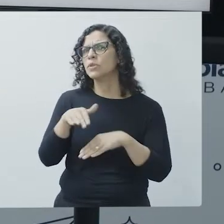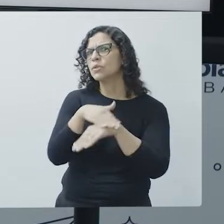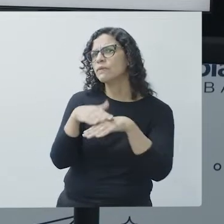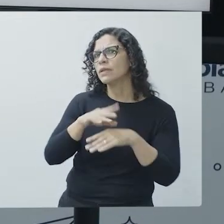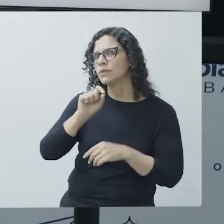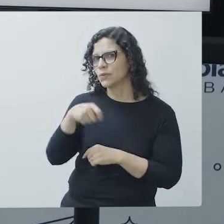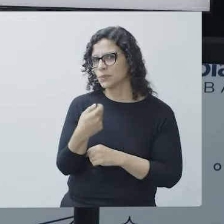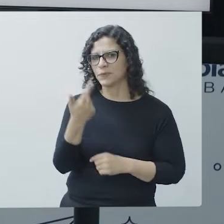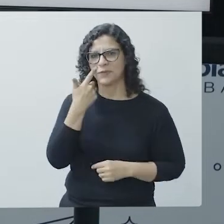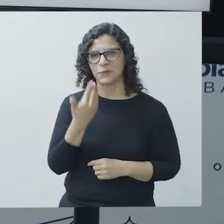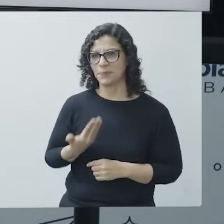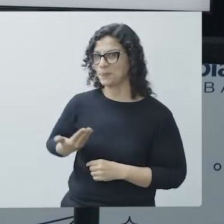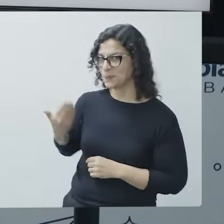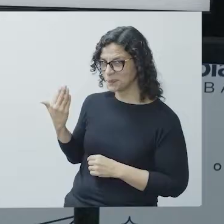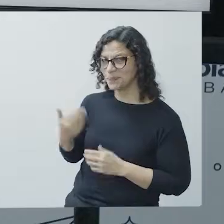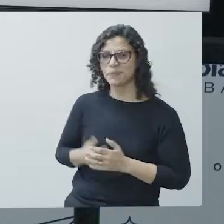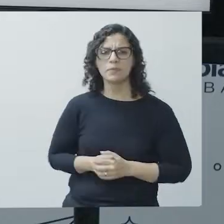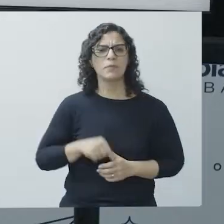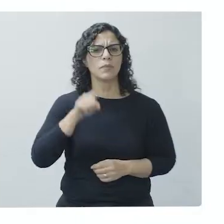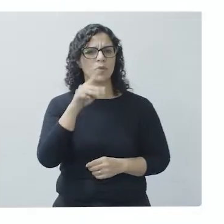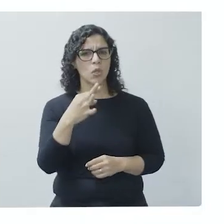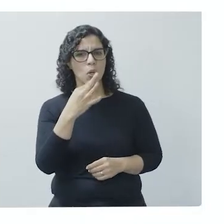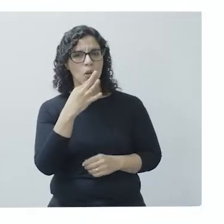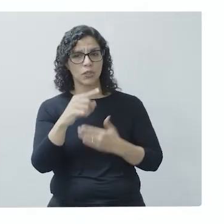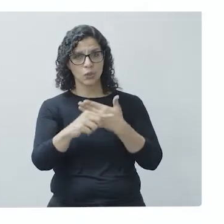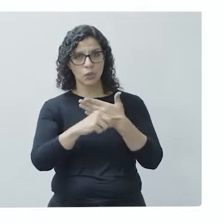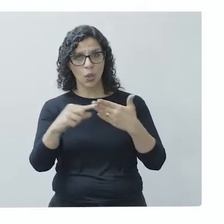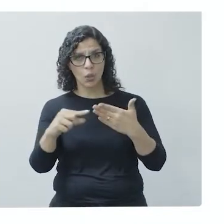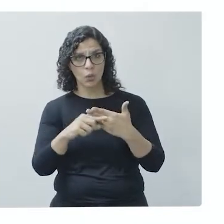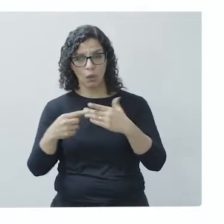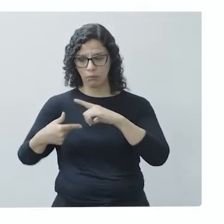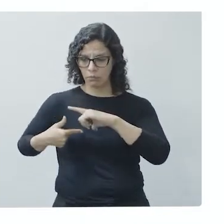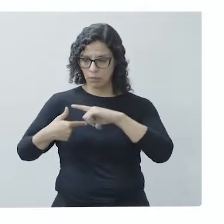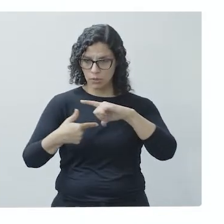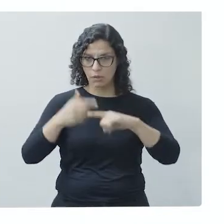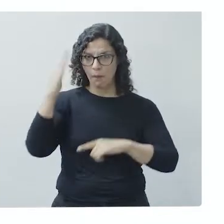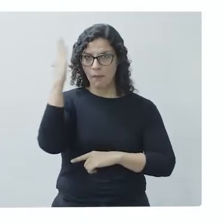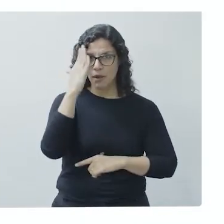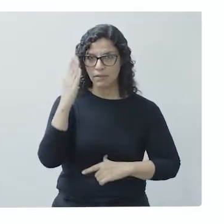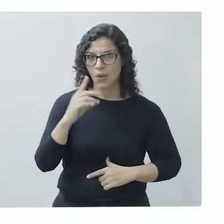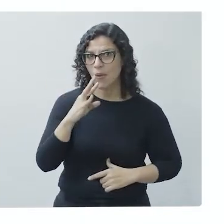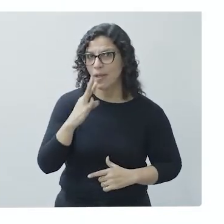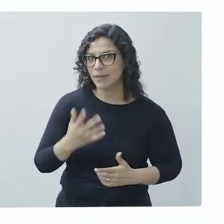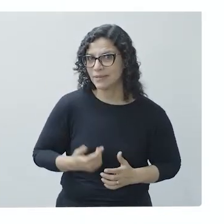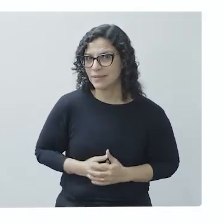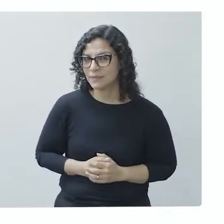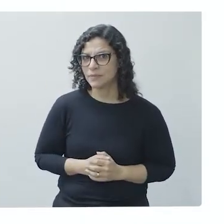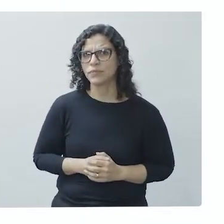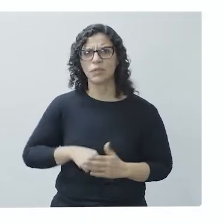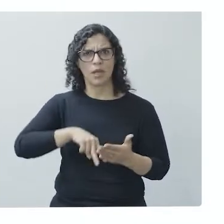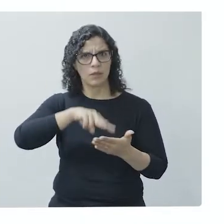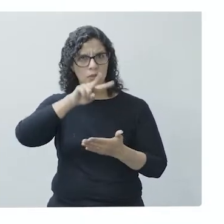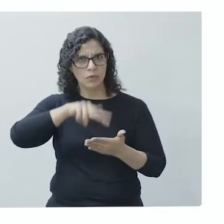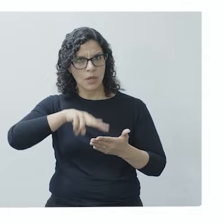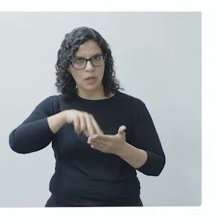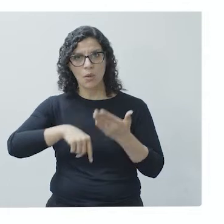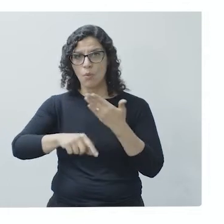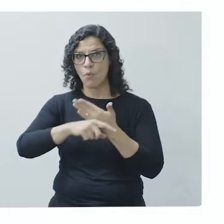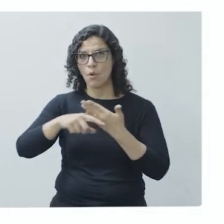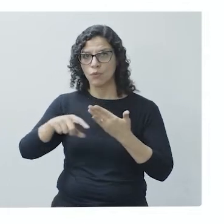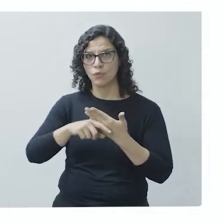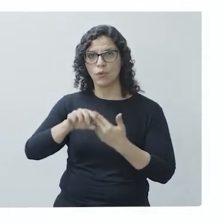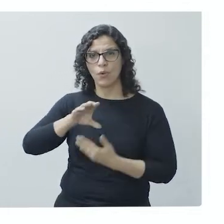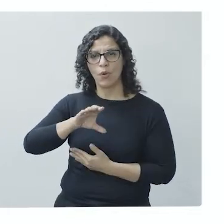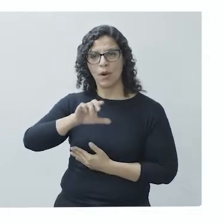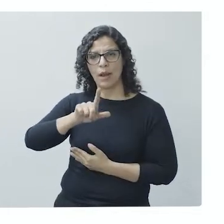conversar um pouquinho. Olha só, você conhece algum autor clássico brasileiro? Você já leu algum autor